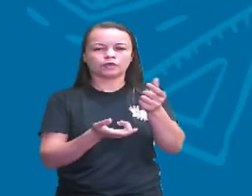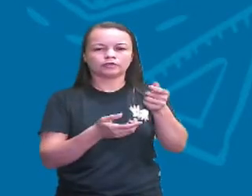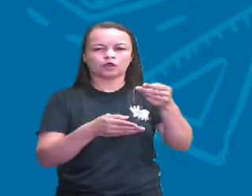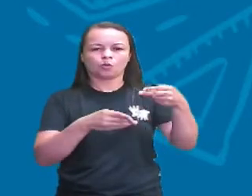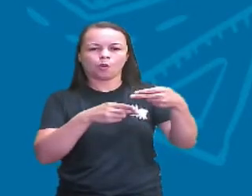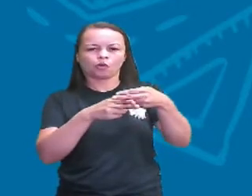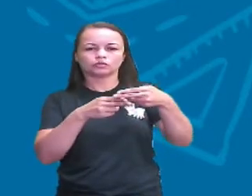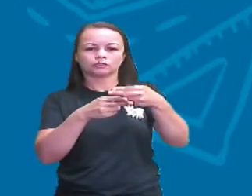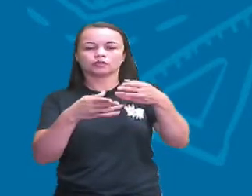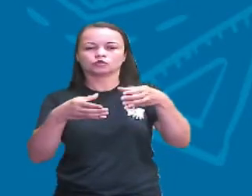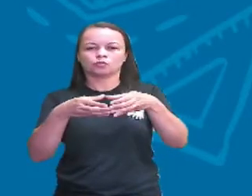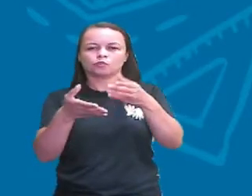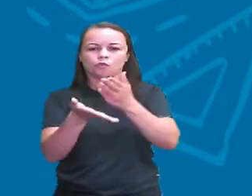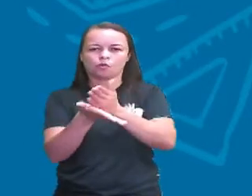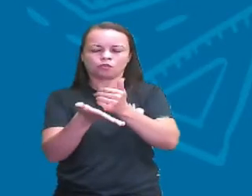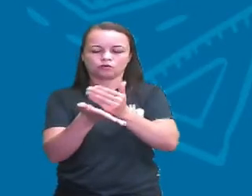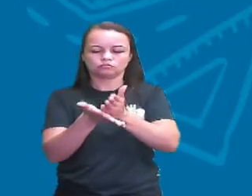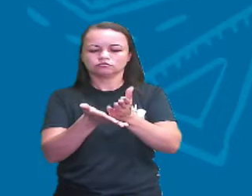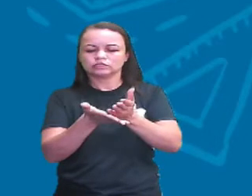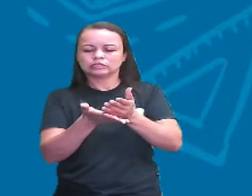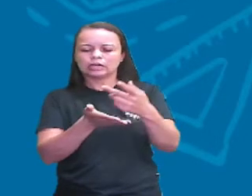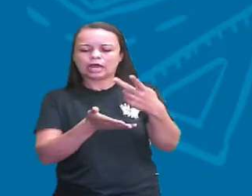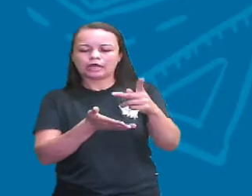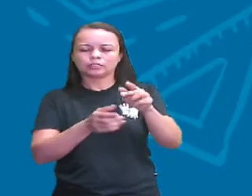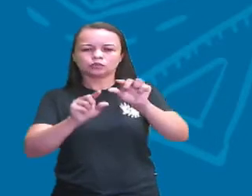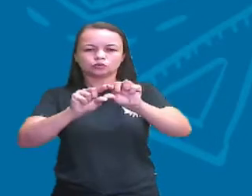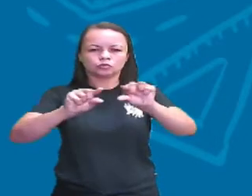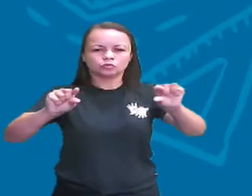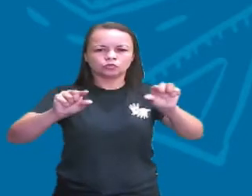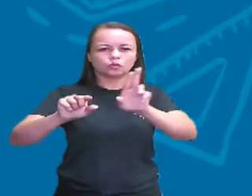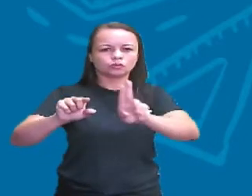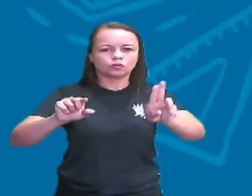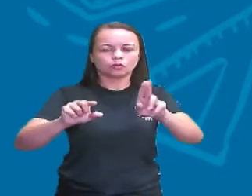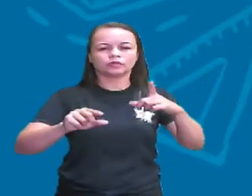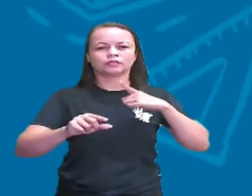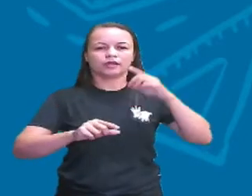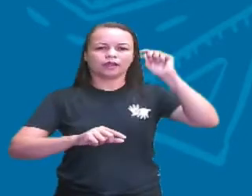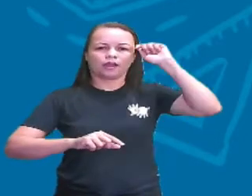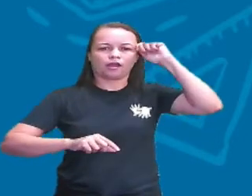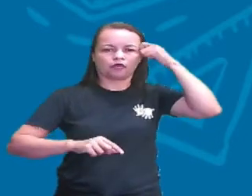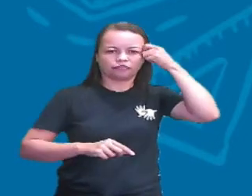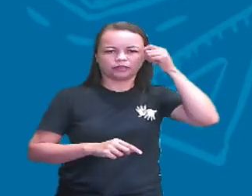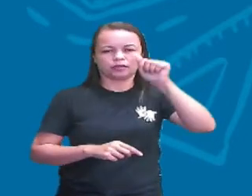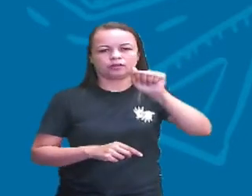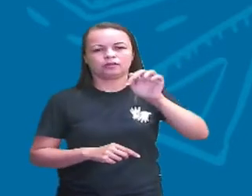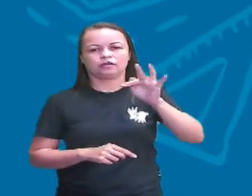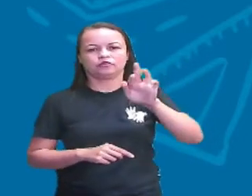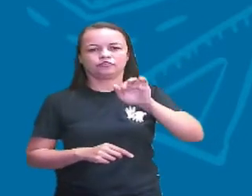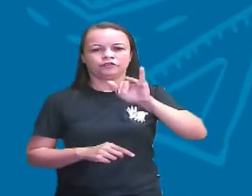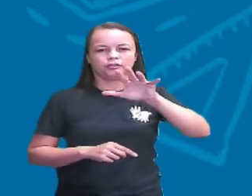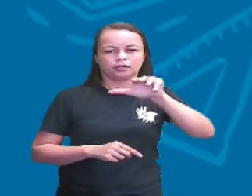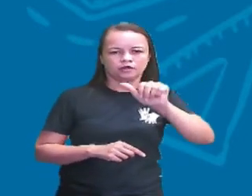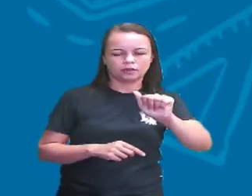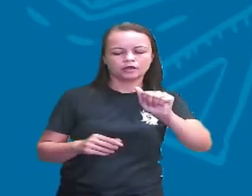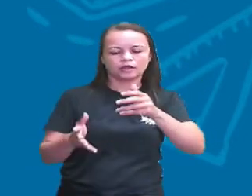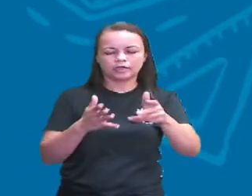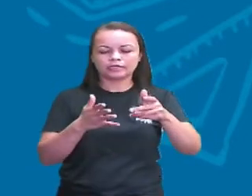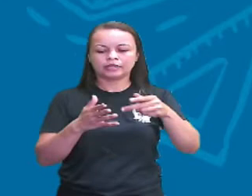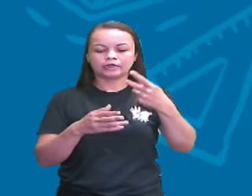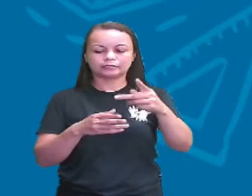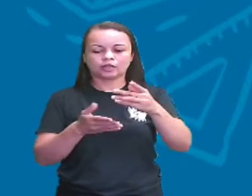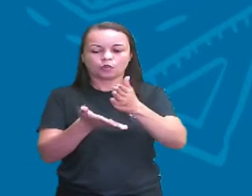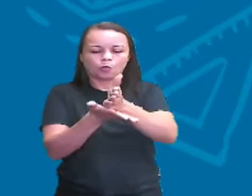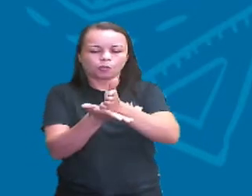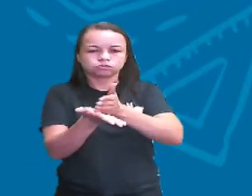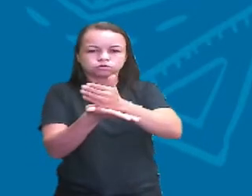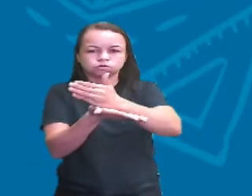representa uma reunião que aconteceu na Alemanha, né, na capital da Alemanha, Berlim, em